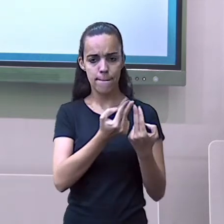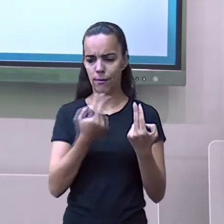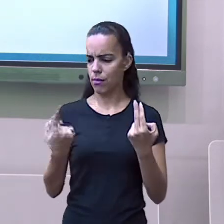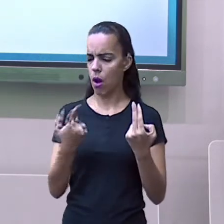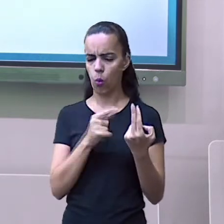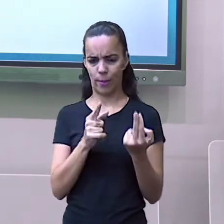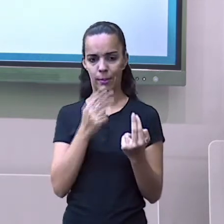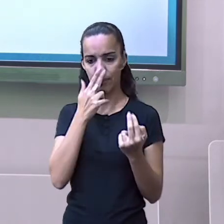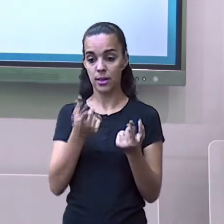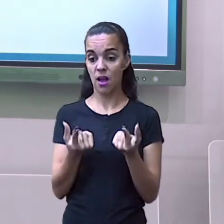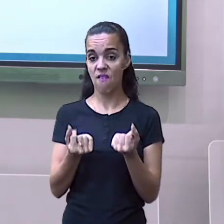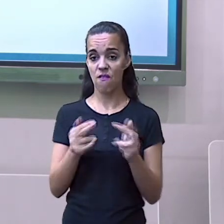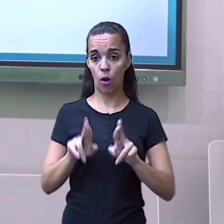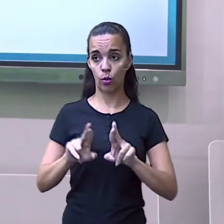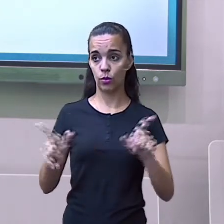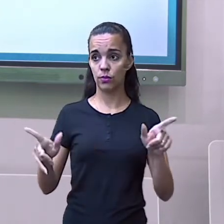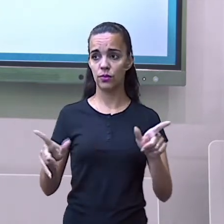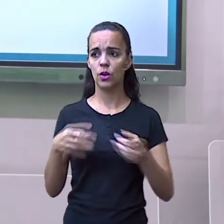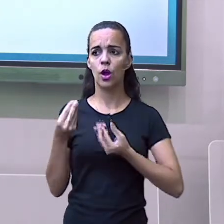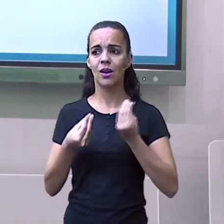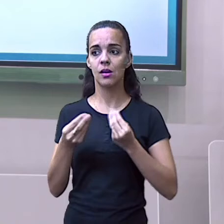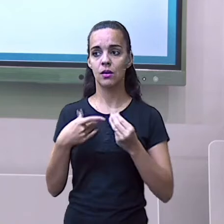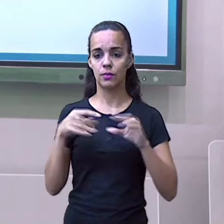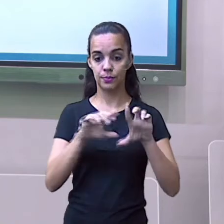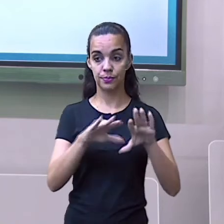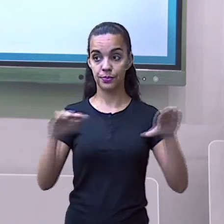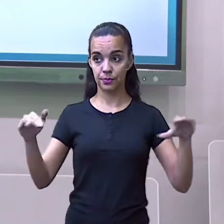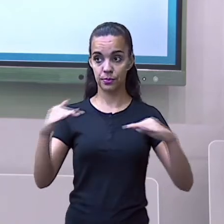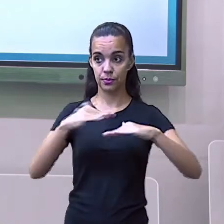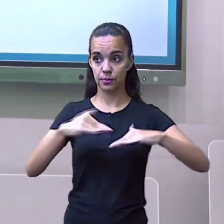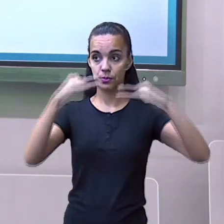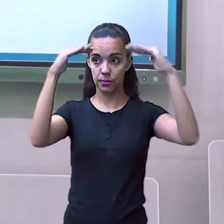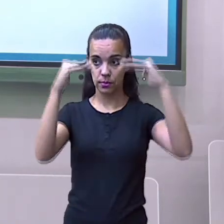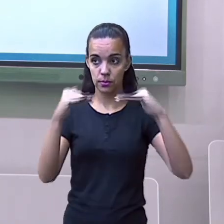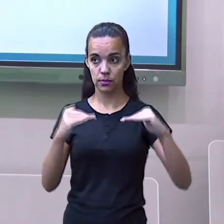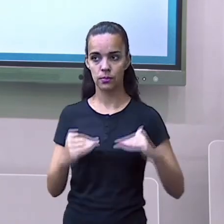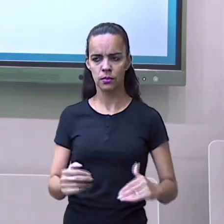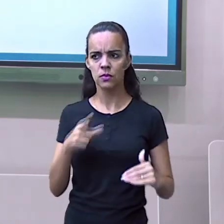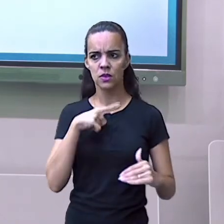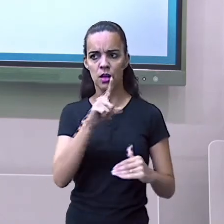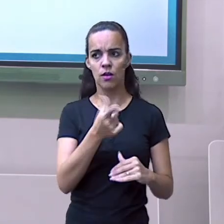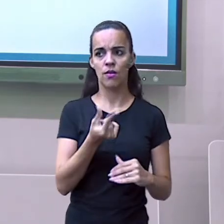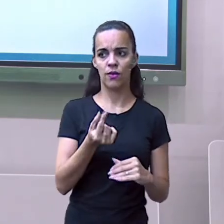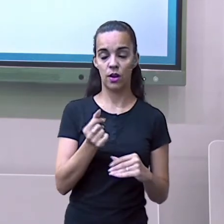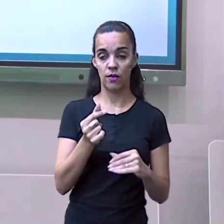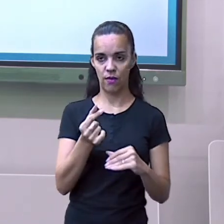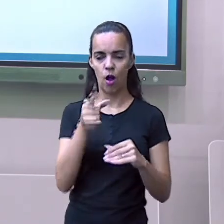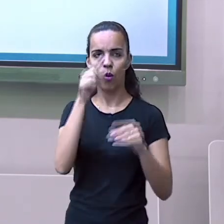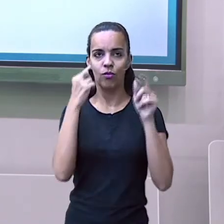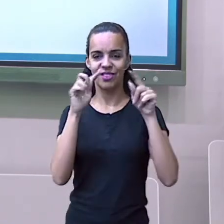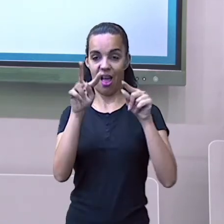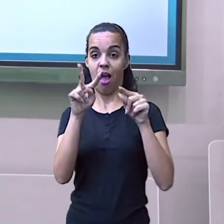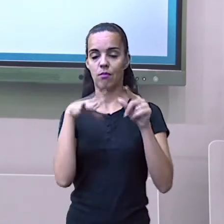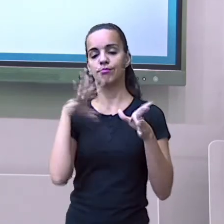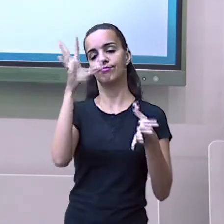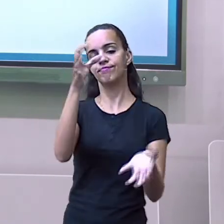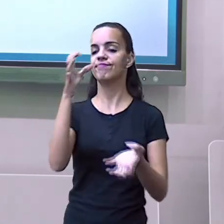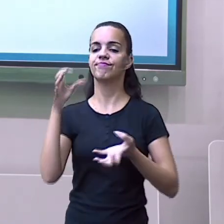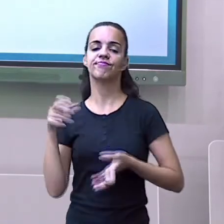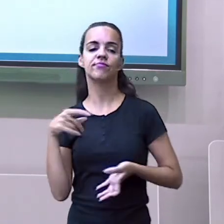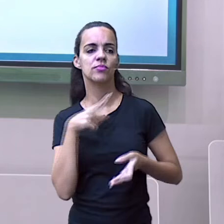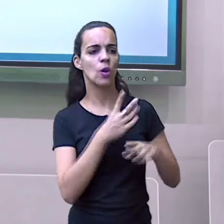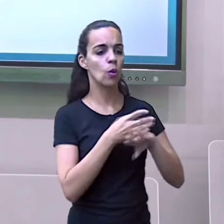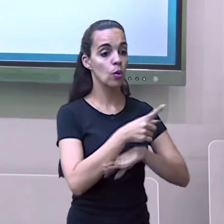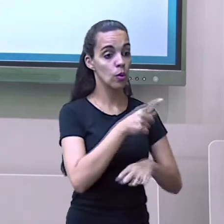acontecer nos supermercados. Na prateleira tem um preço do produto e quando você vai passar